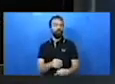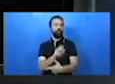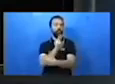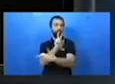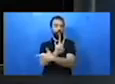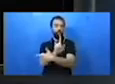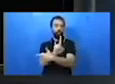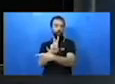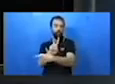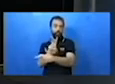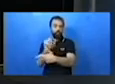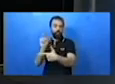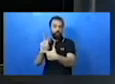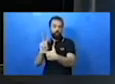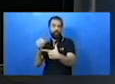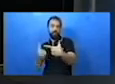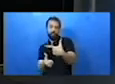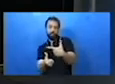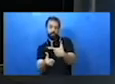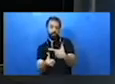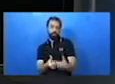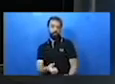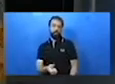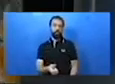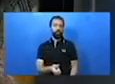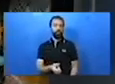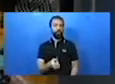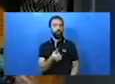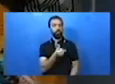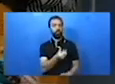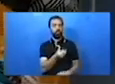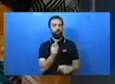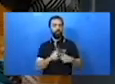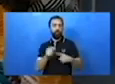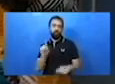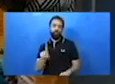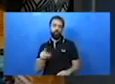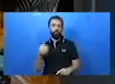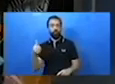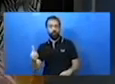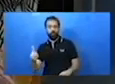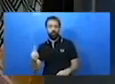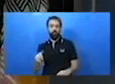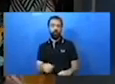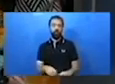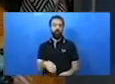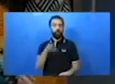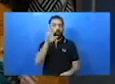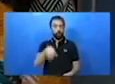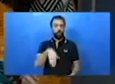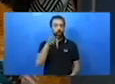12 dividido por 2, 6. 6 vezes 1, 6. Vou dividir por